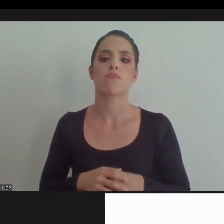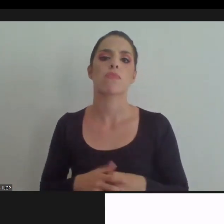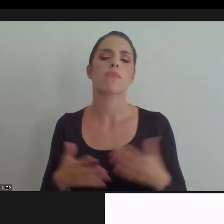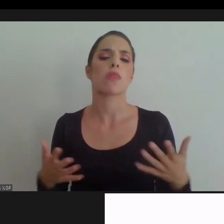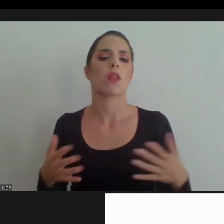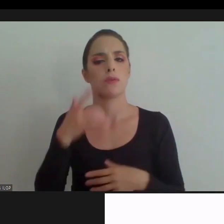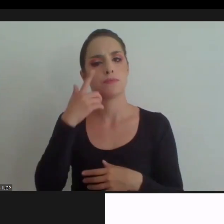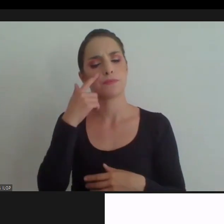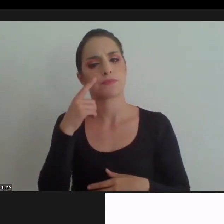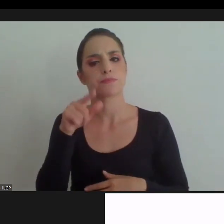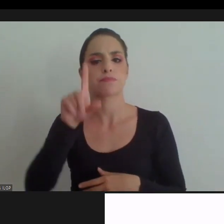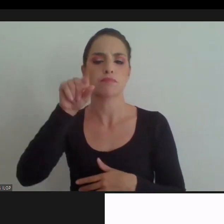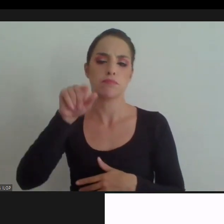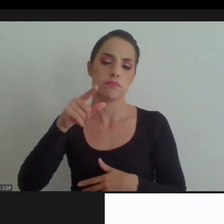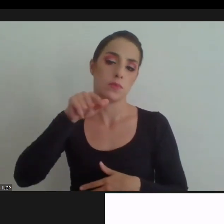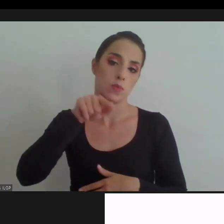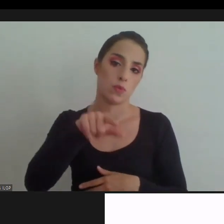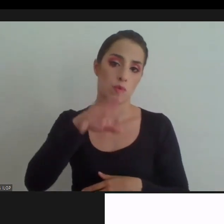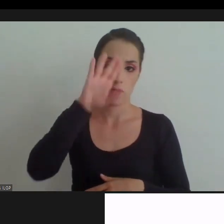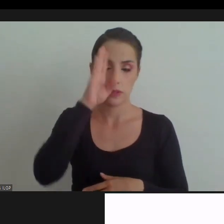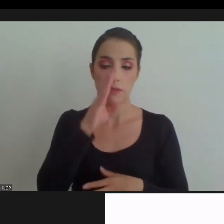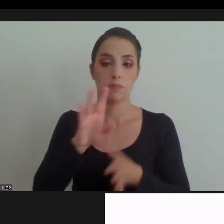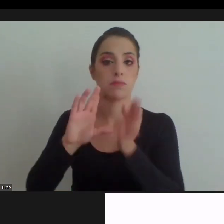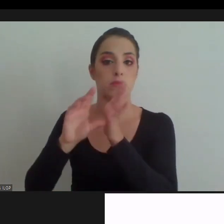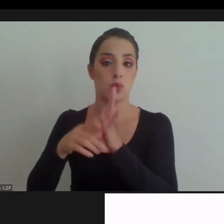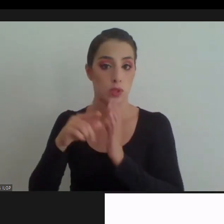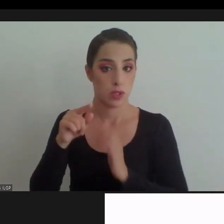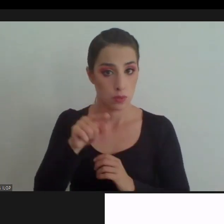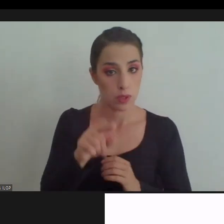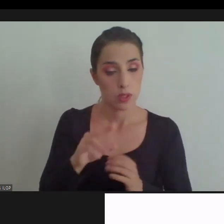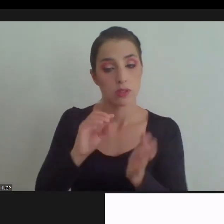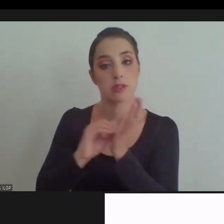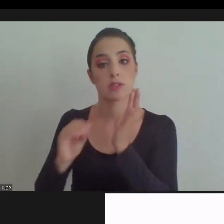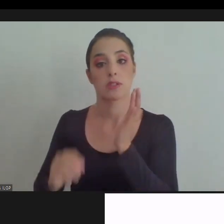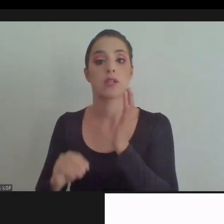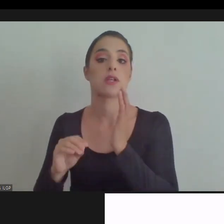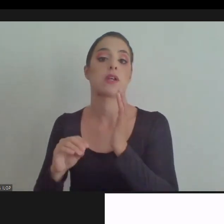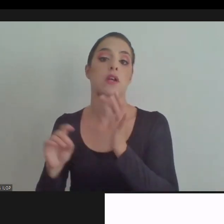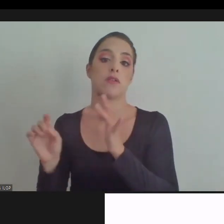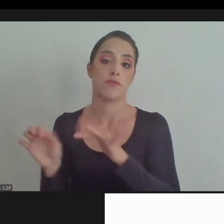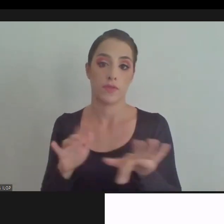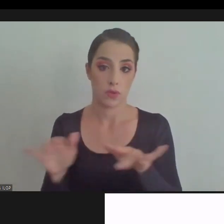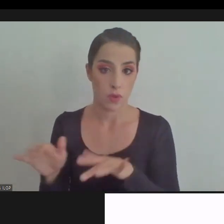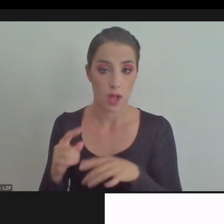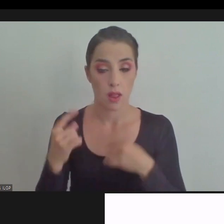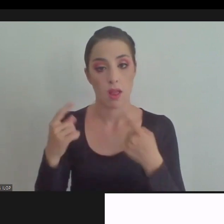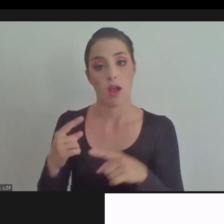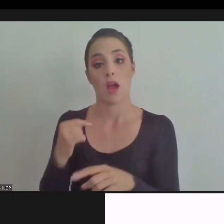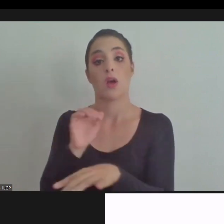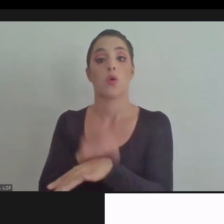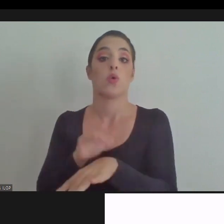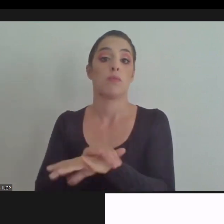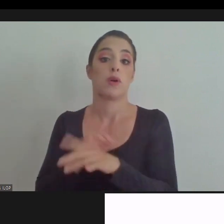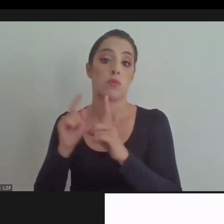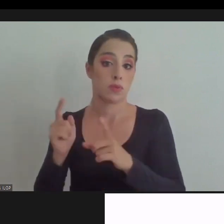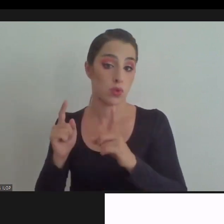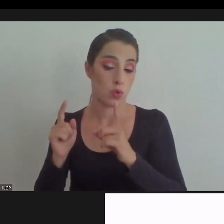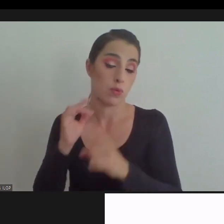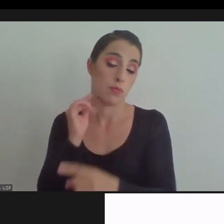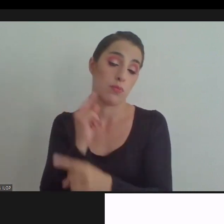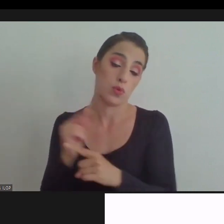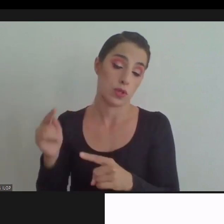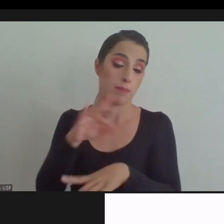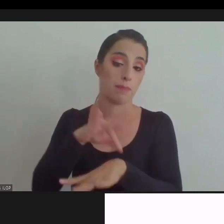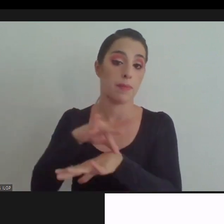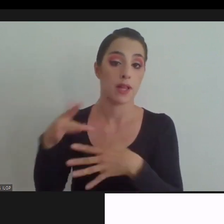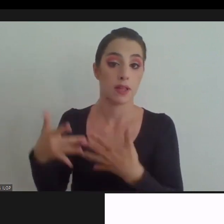que este projeto, esta Secretaria Virtual, nasceu da necessidade, enfim, que a